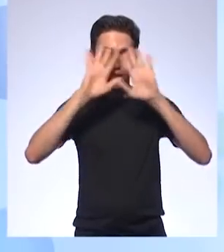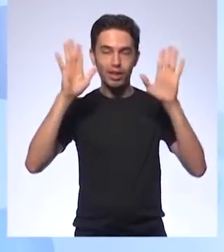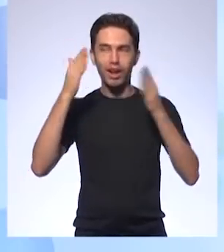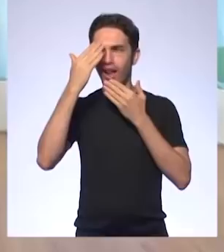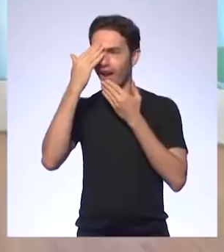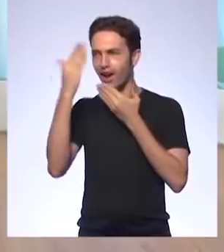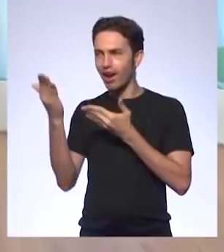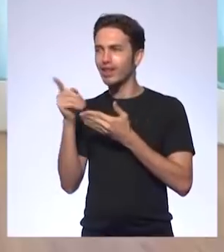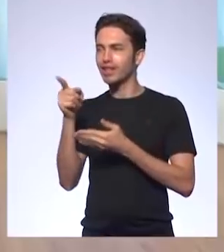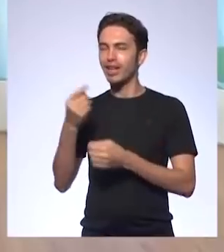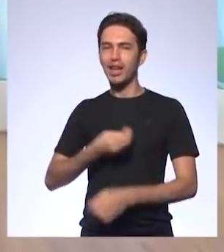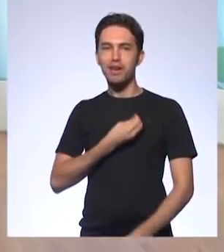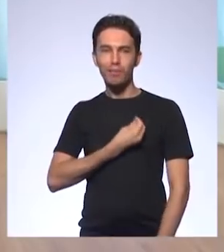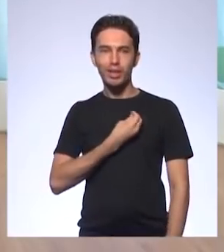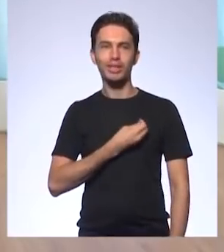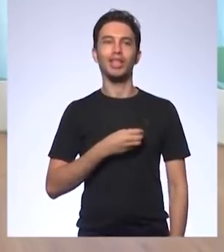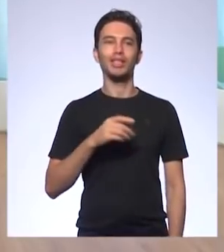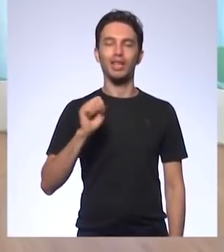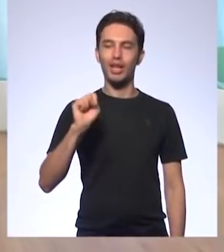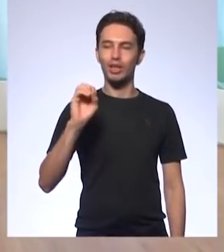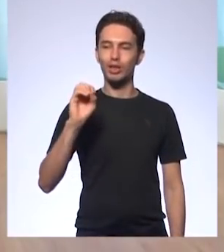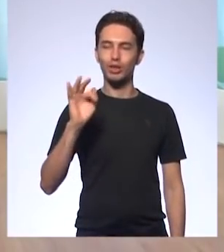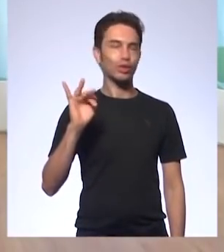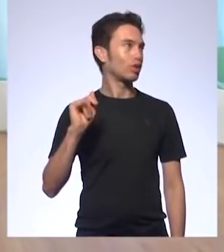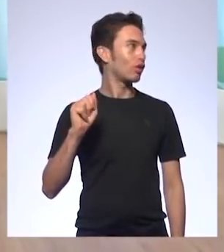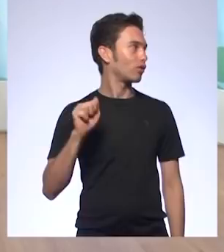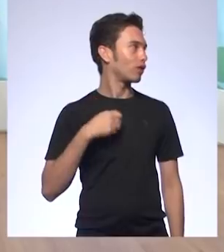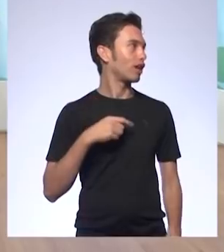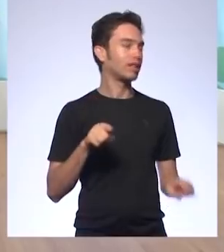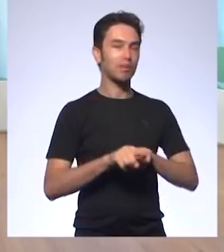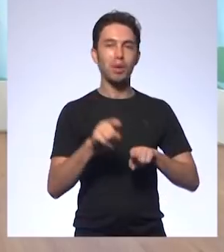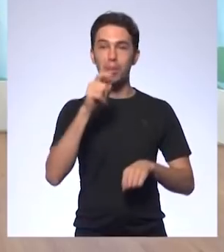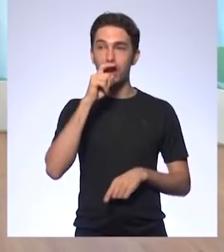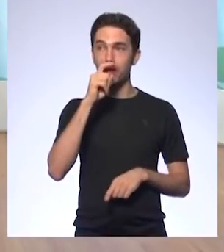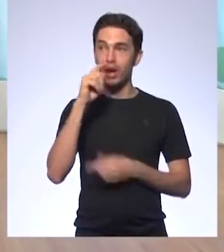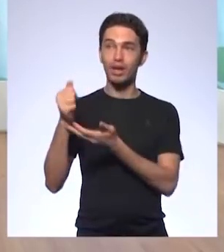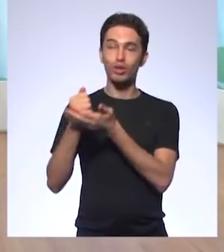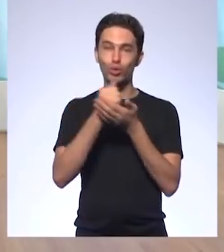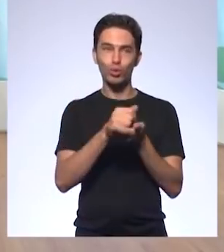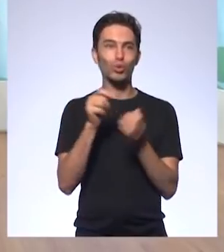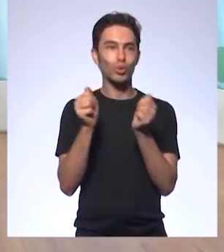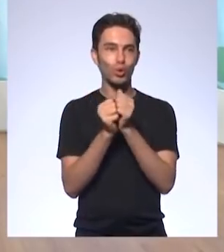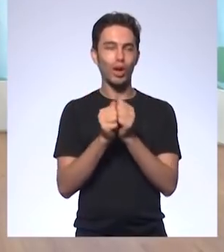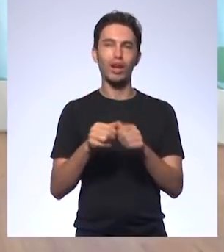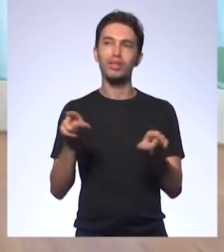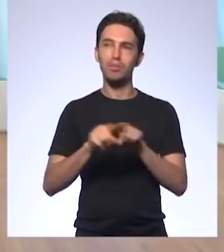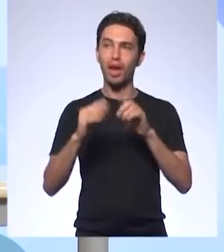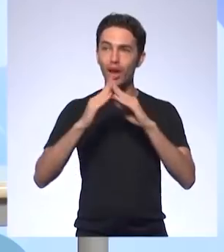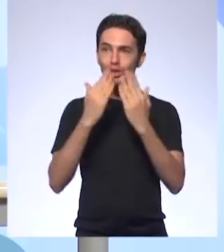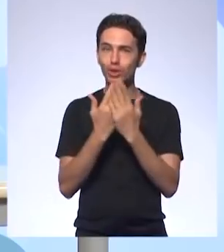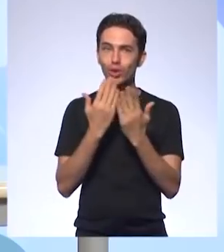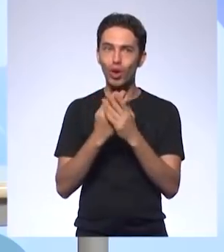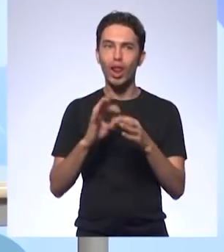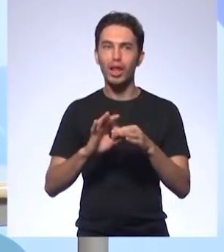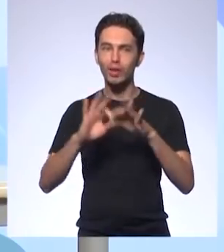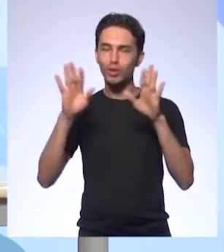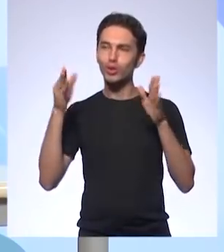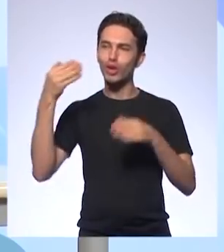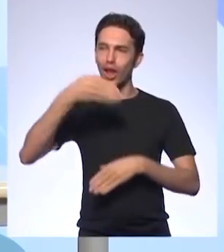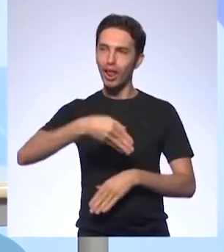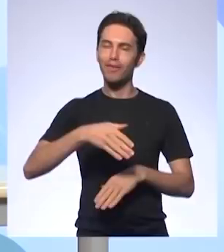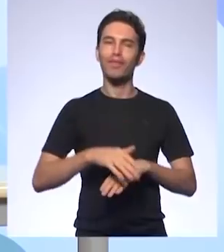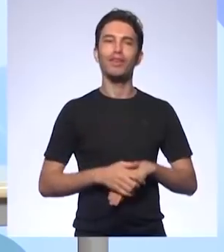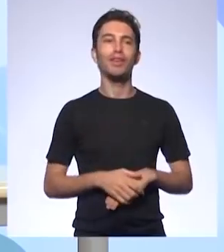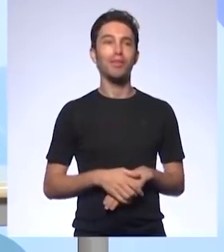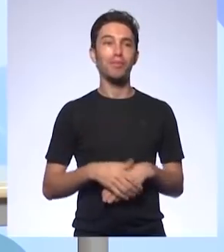da Sofia, do pai da Sofia que trouxe ela aqui, da escola que autorizou. Quer mandar beijo para todo mundo? Agora é